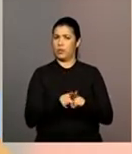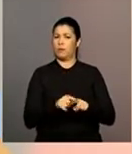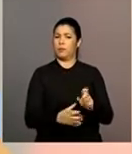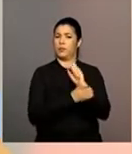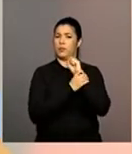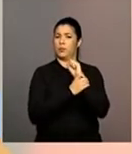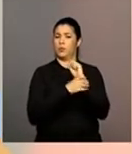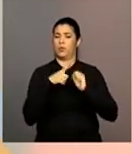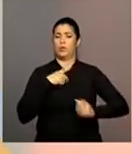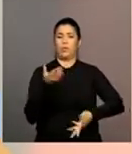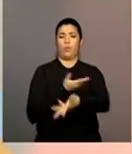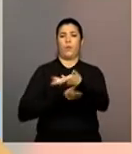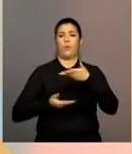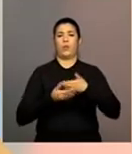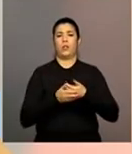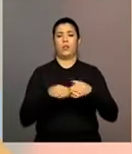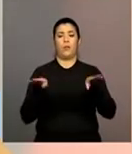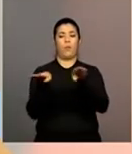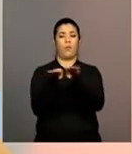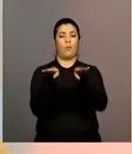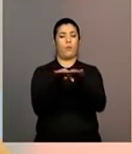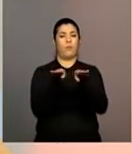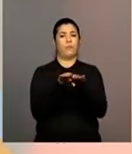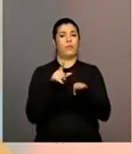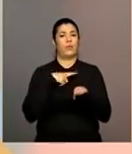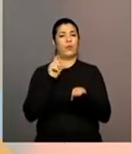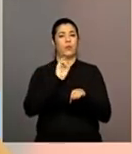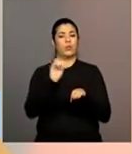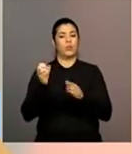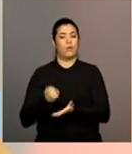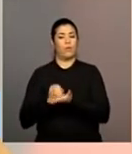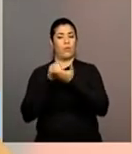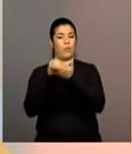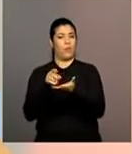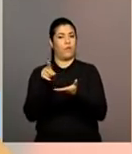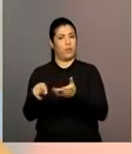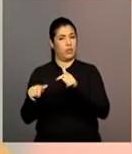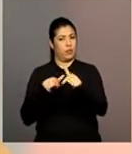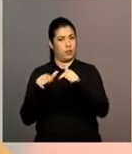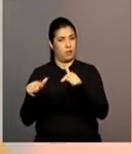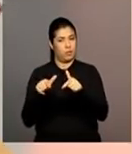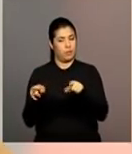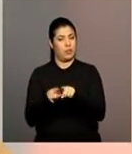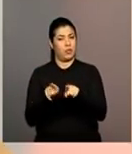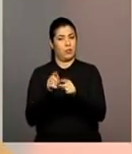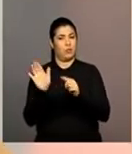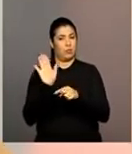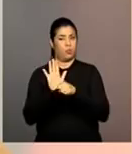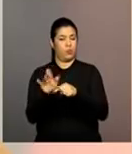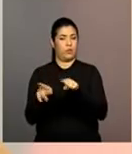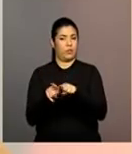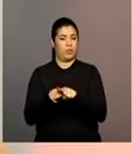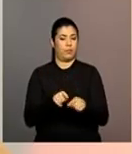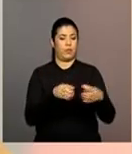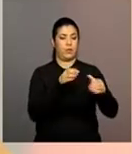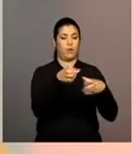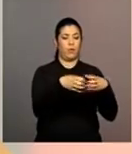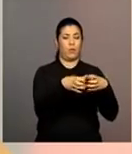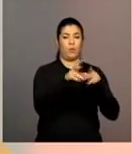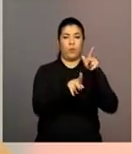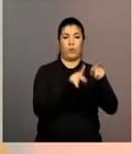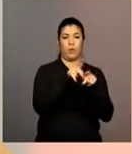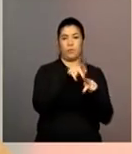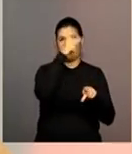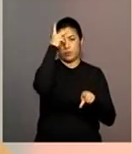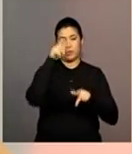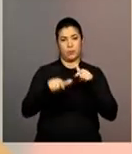de uma relação horizontal entre a oferta entre a equipe que oferta e a população atendida né